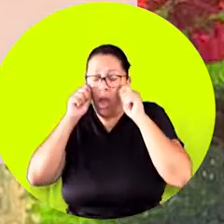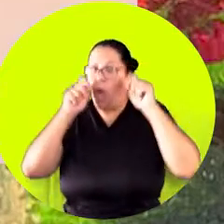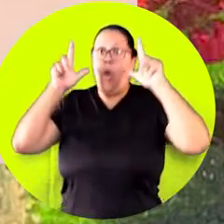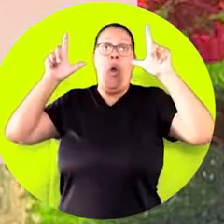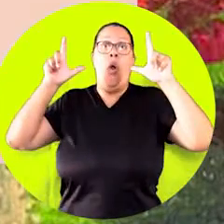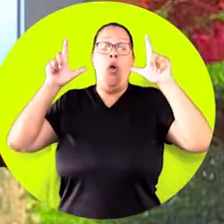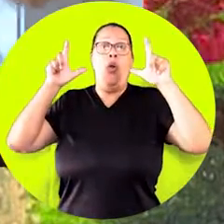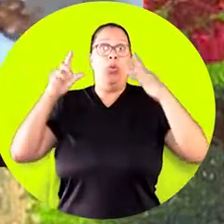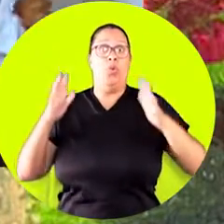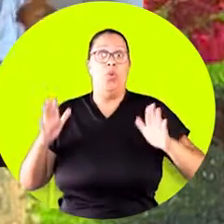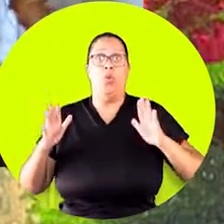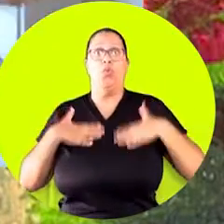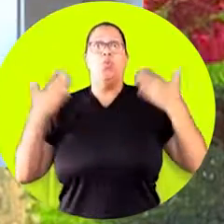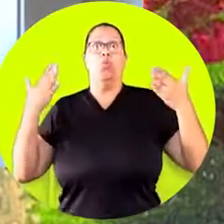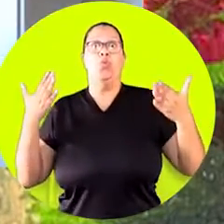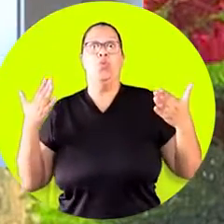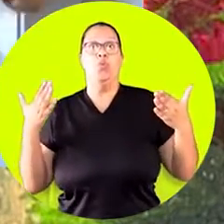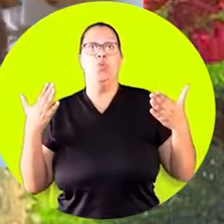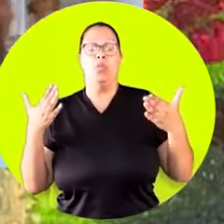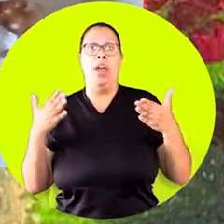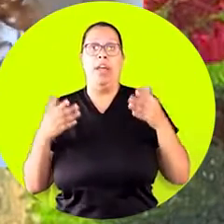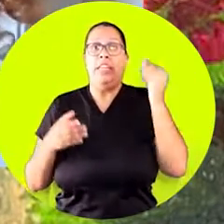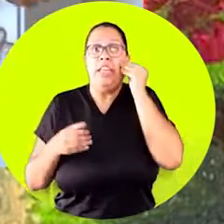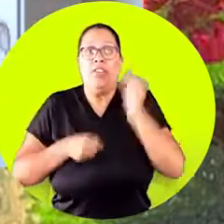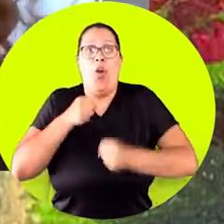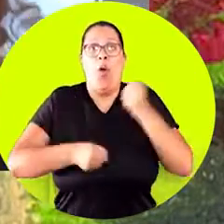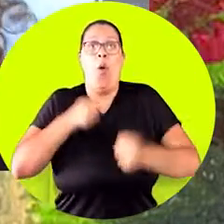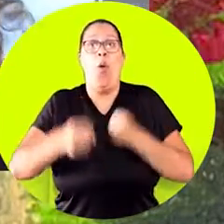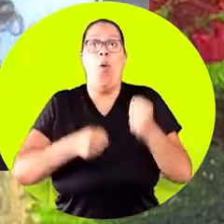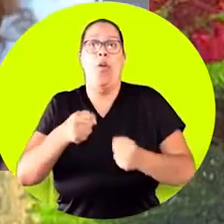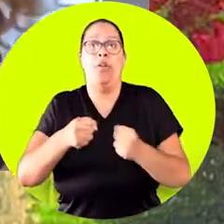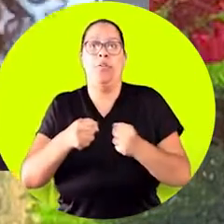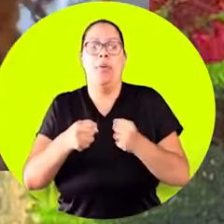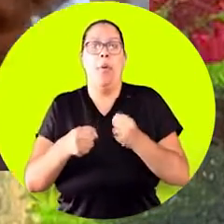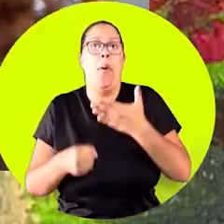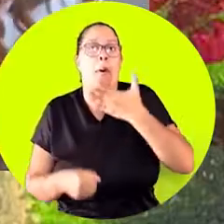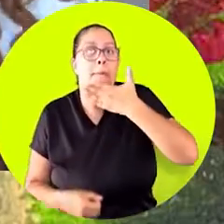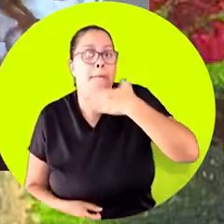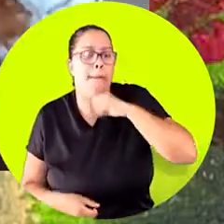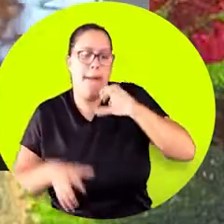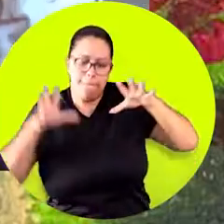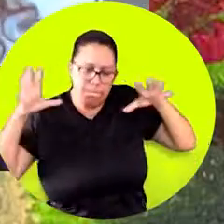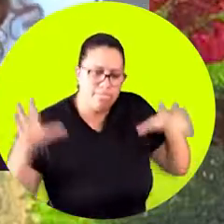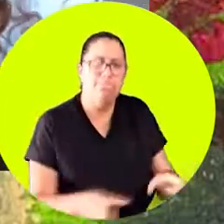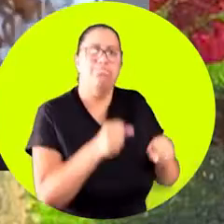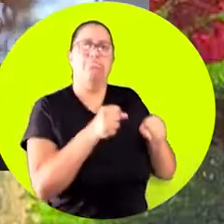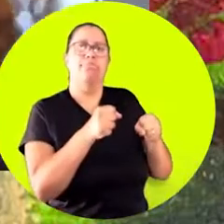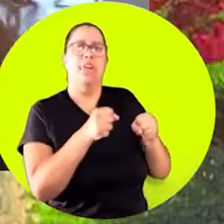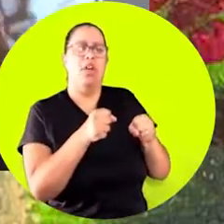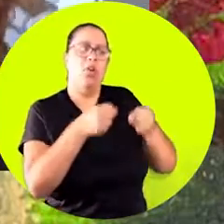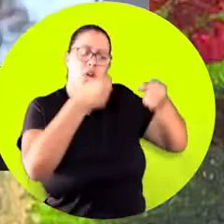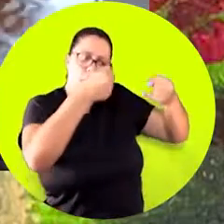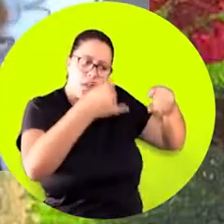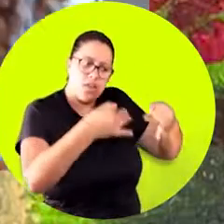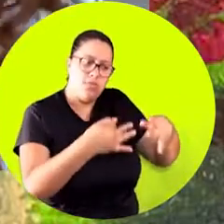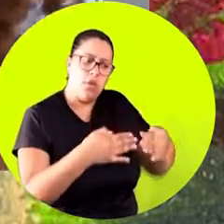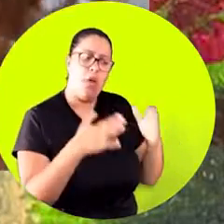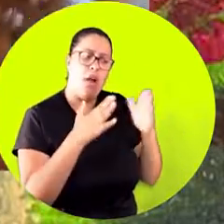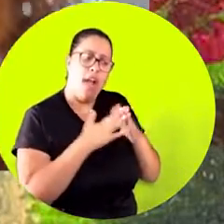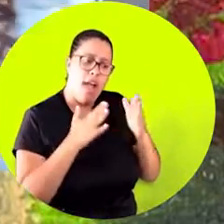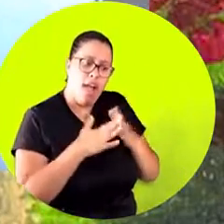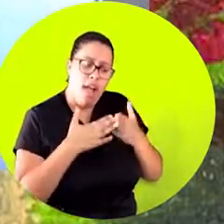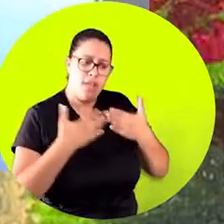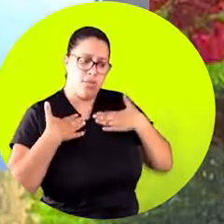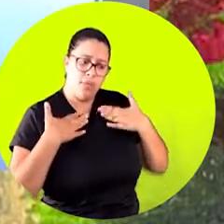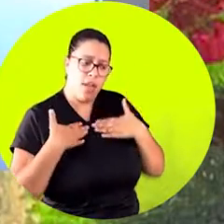acordou assustada e tentou sair correndo. Mas aí o papai urso segurou ela e explicou que aquela casa era